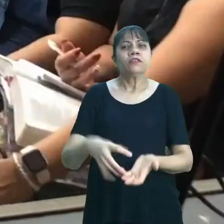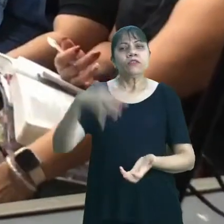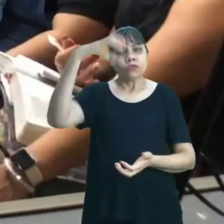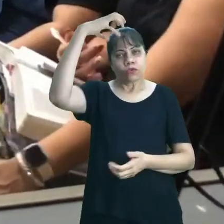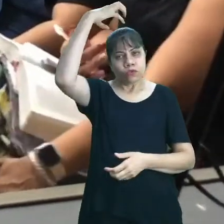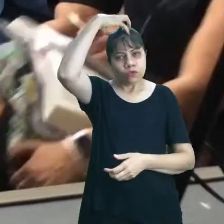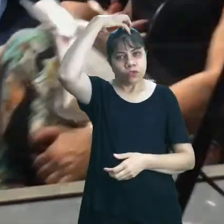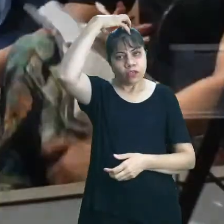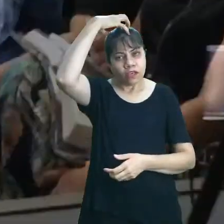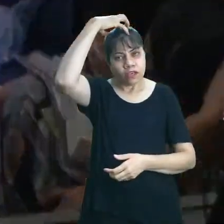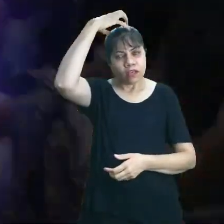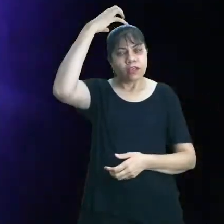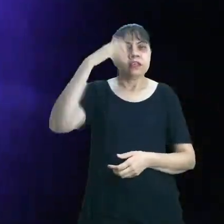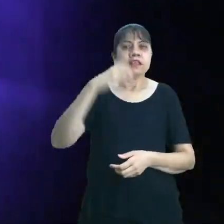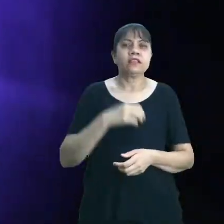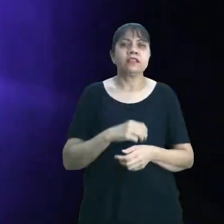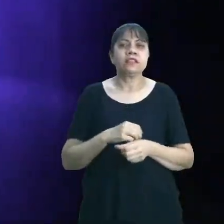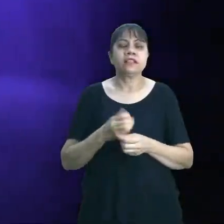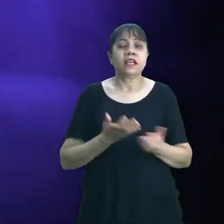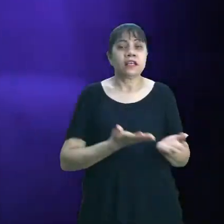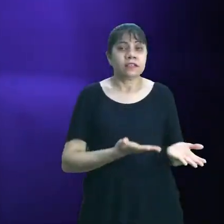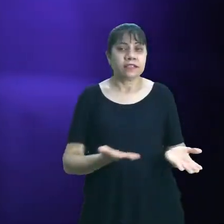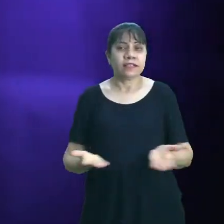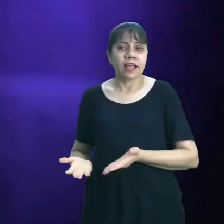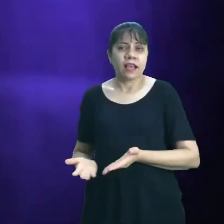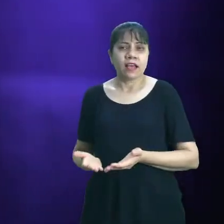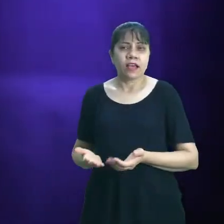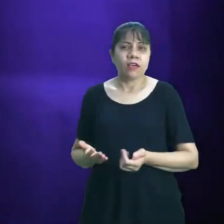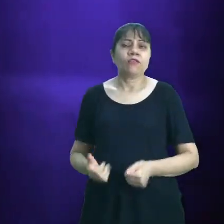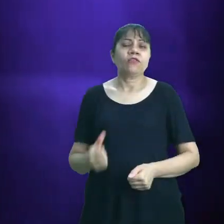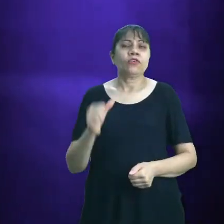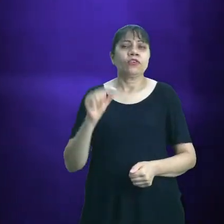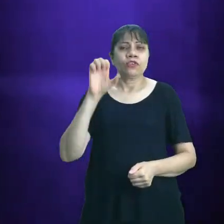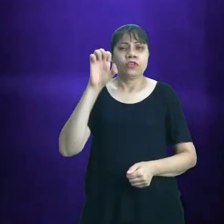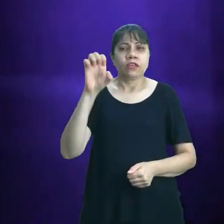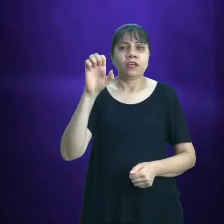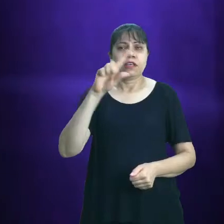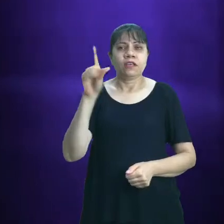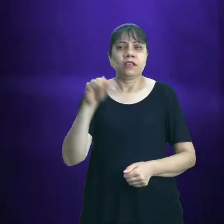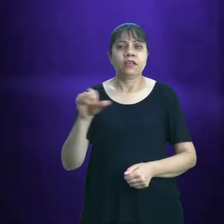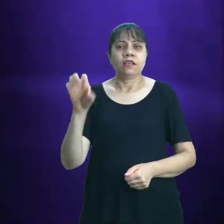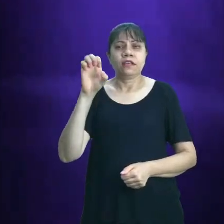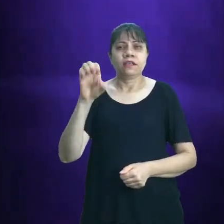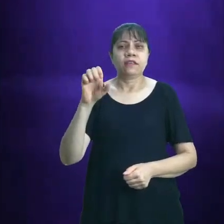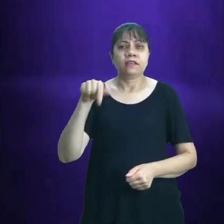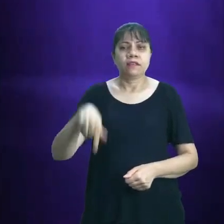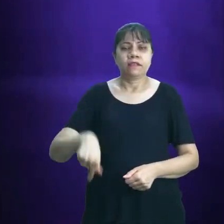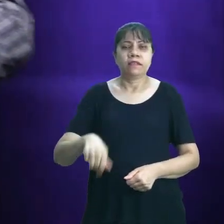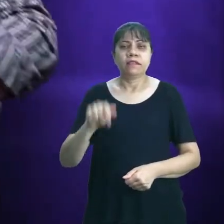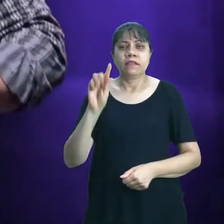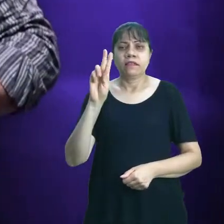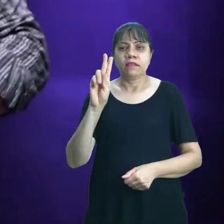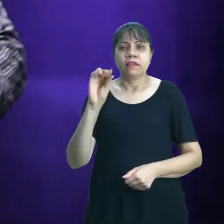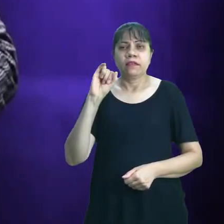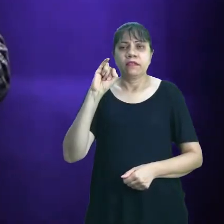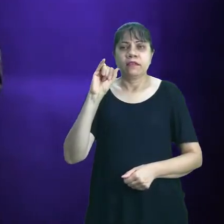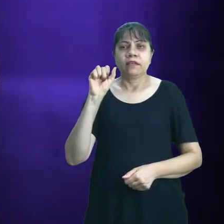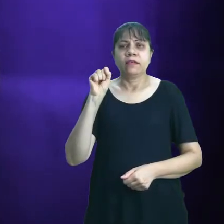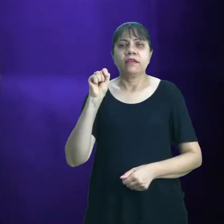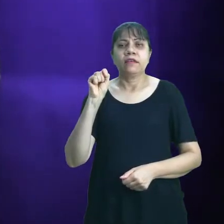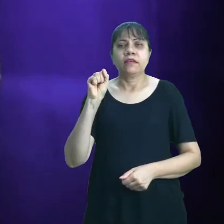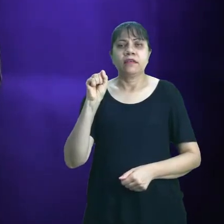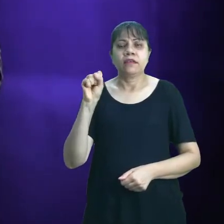o servo de Ezequias diz que eram 3.000 provérbios compilados por Salomão.